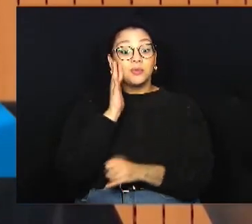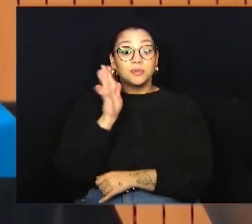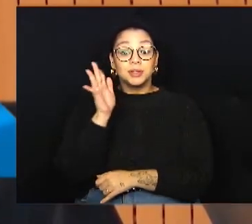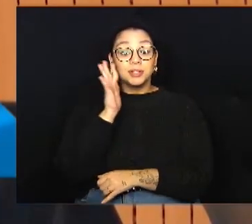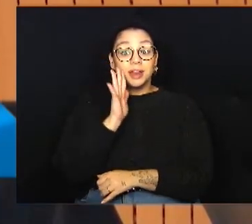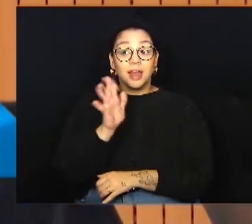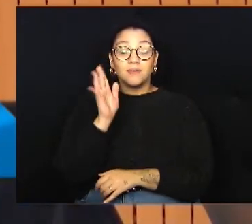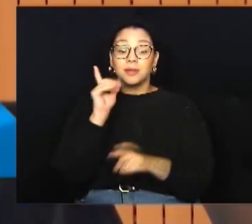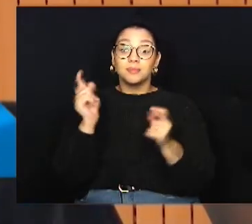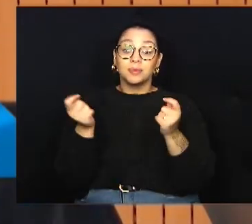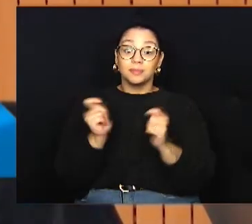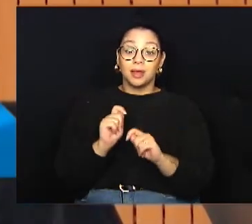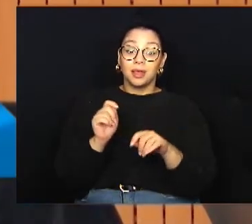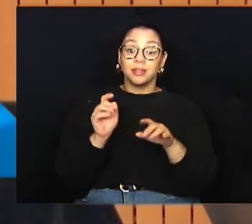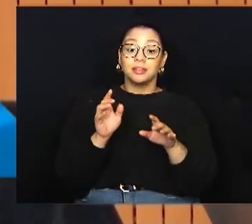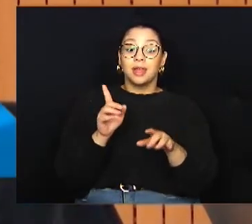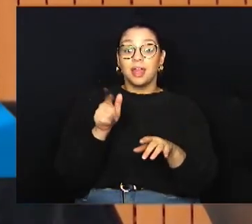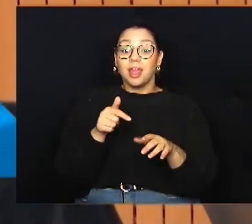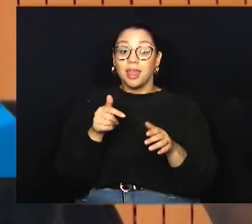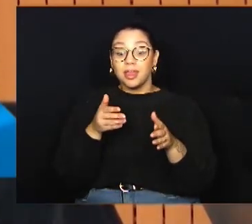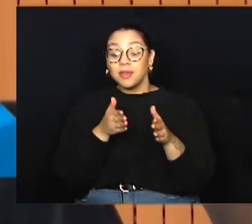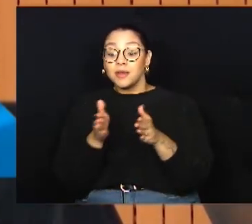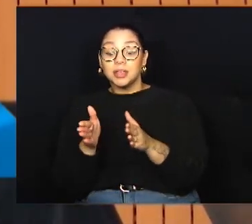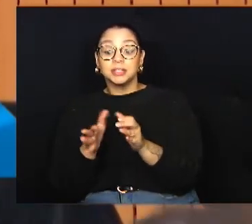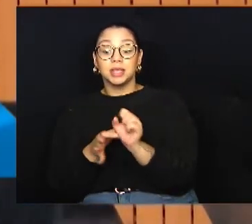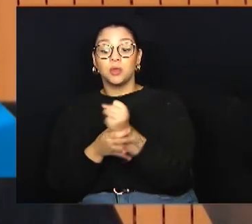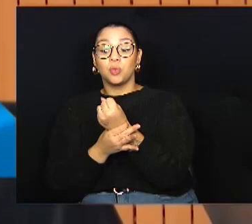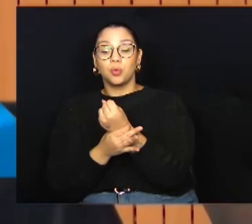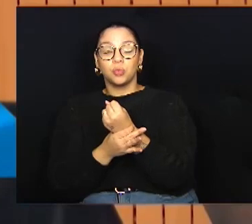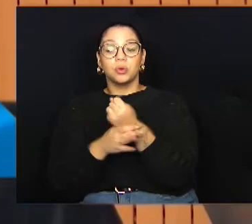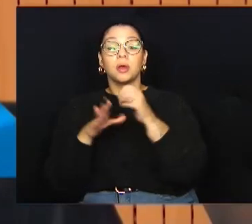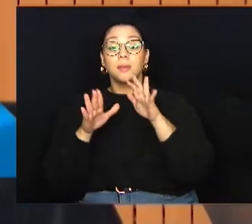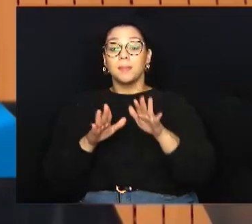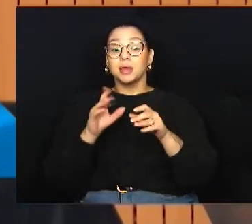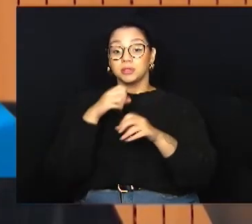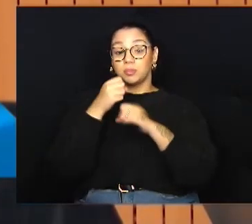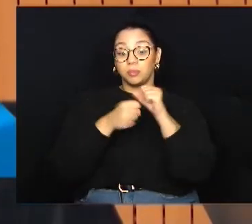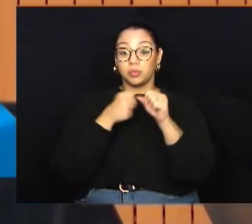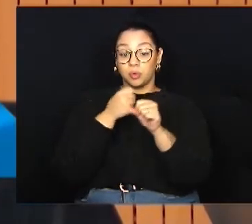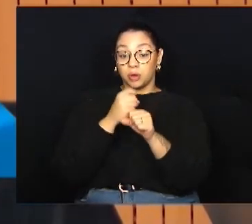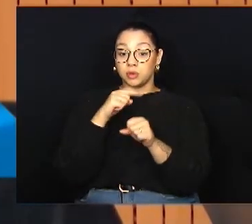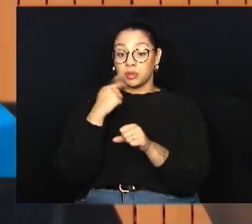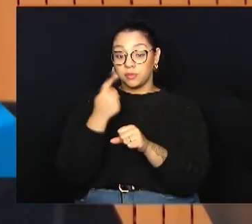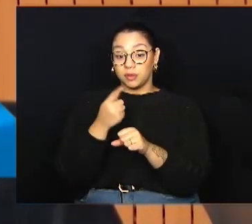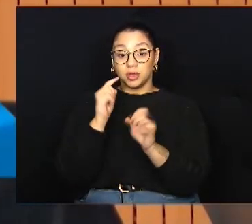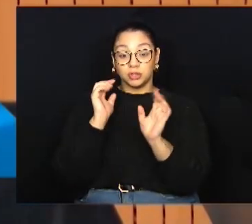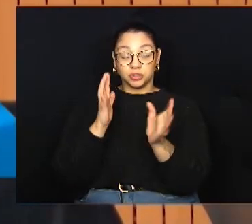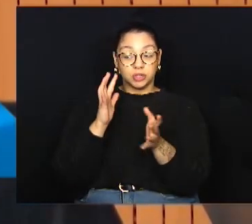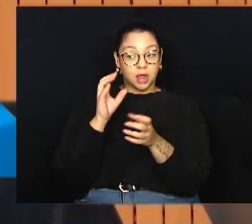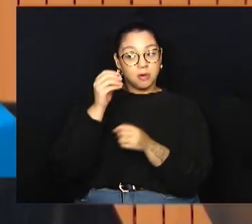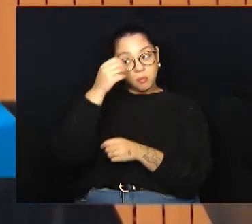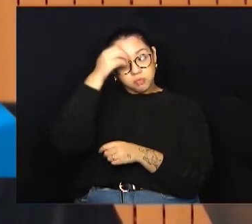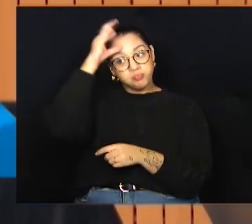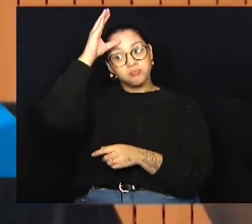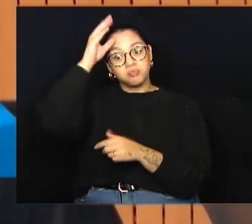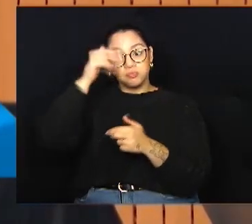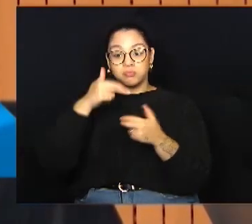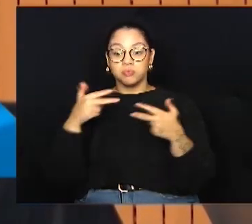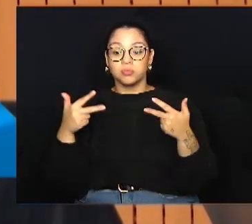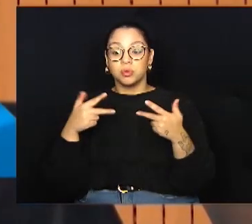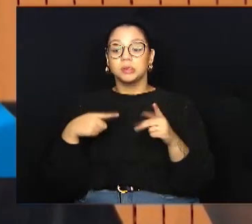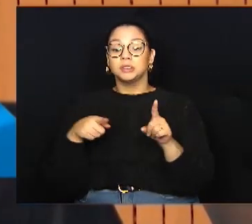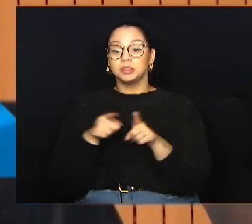possibilidades, assim, né? Então, a gente foi pelo caminho mais seguro. Mas acho que para o ano que vem, já tendo acumulado um pouco mais das coisas, né? Até pela